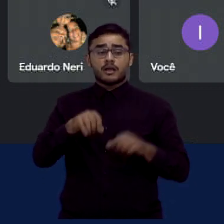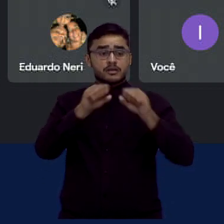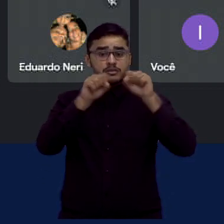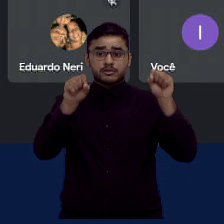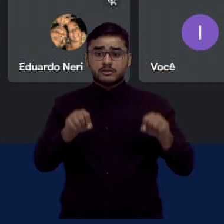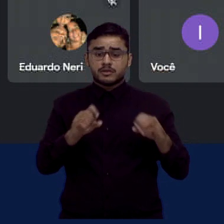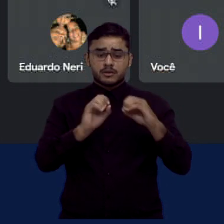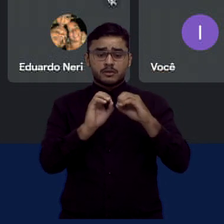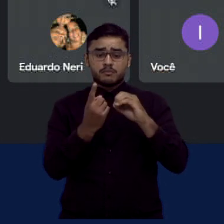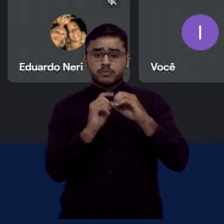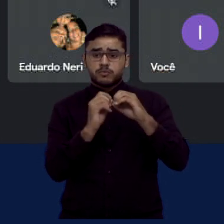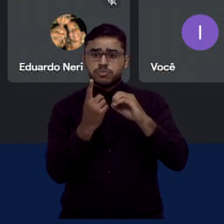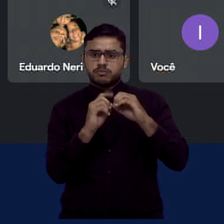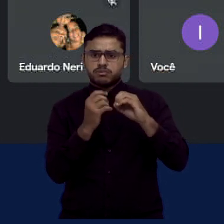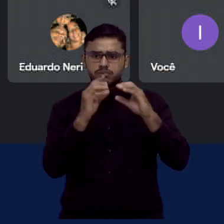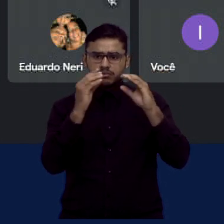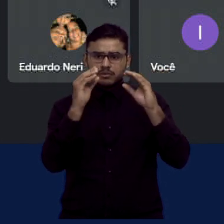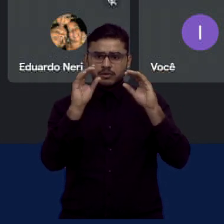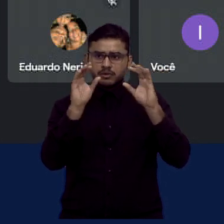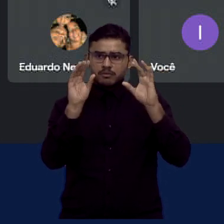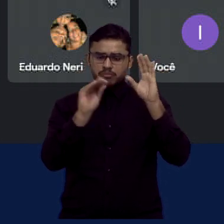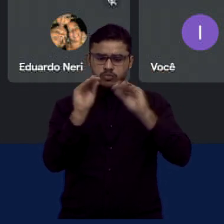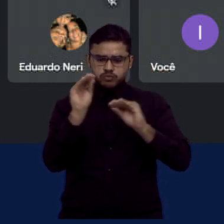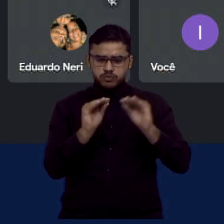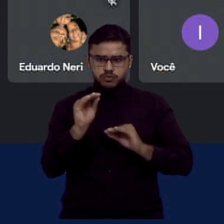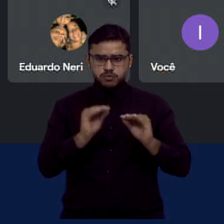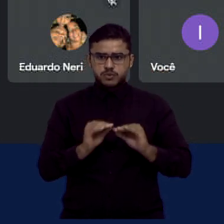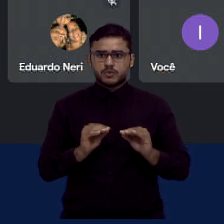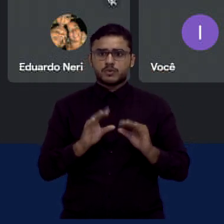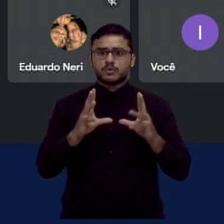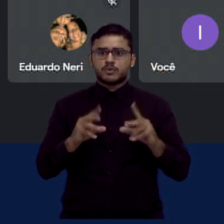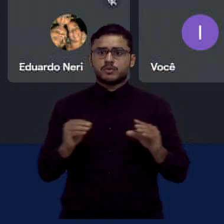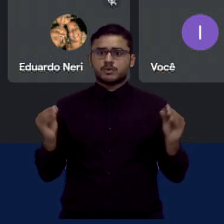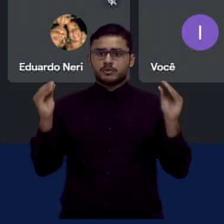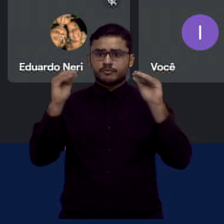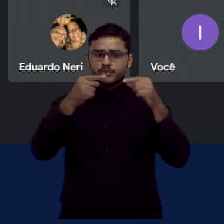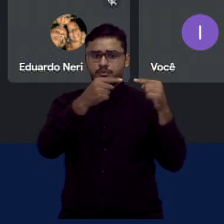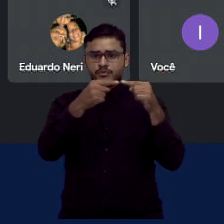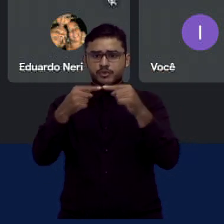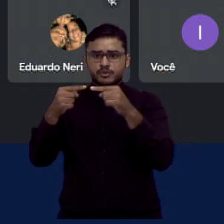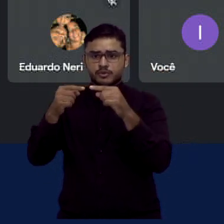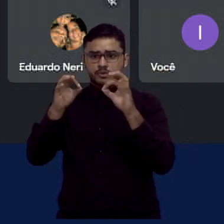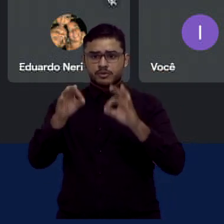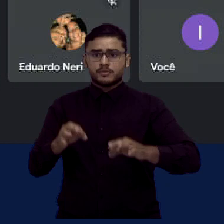reúne informações e replica essas informações dentro de uma lógica.